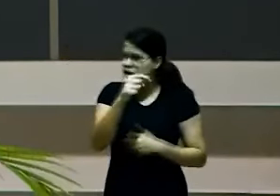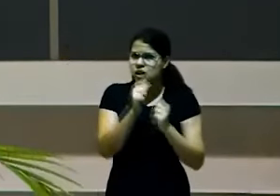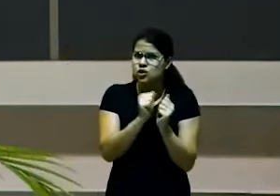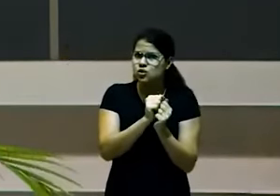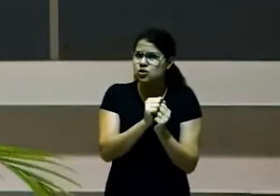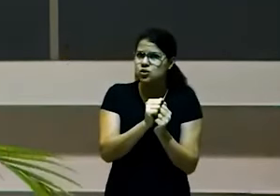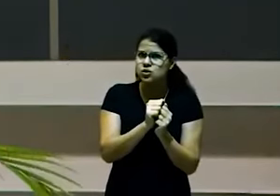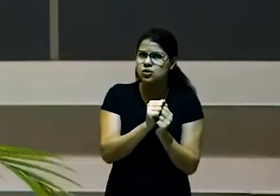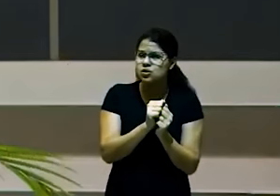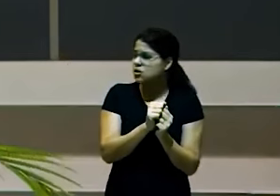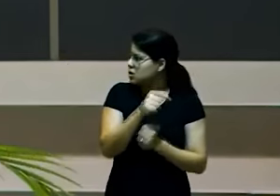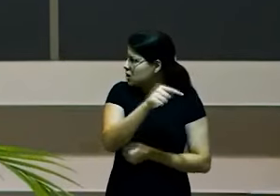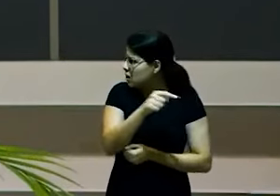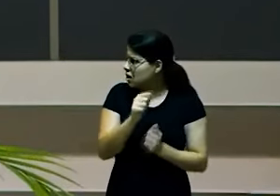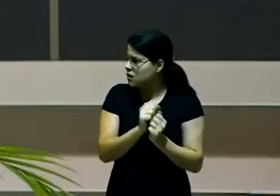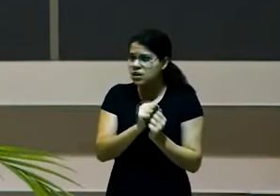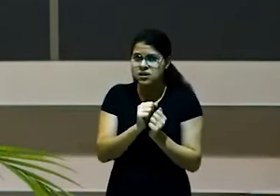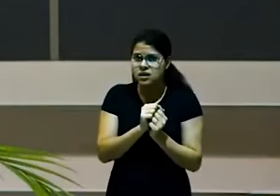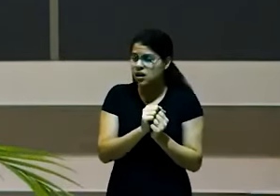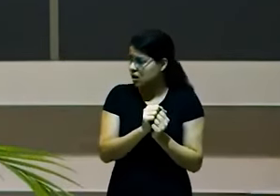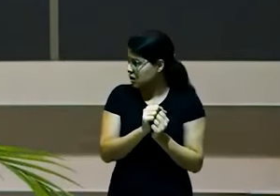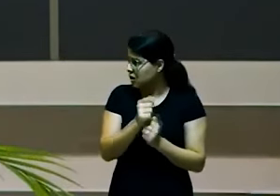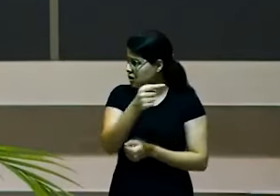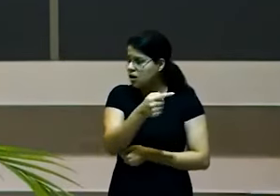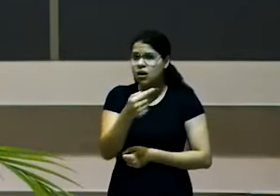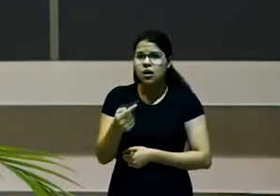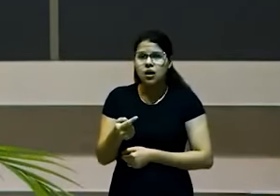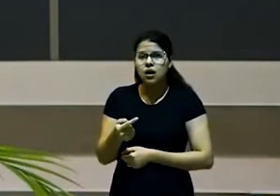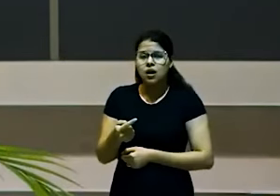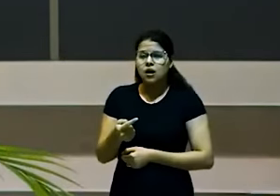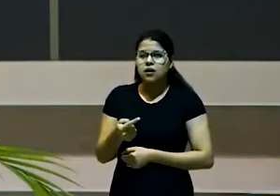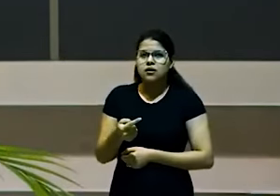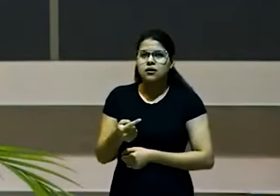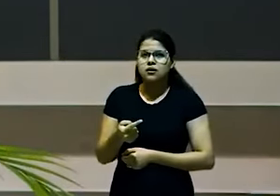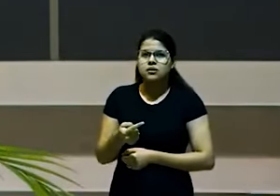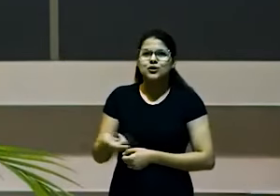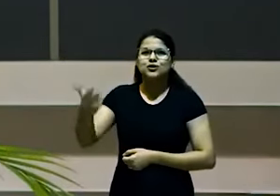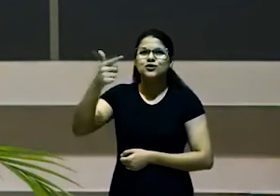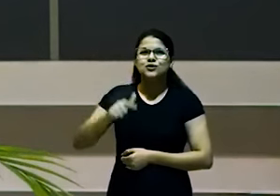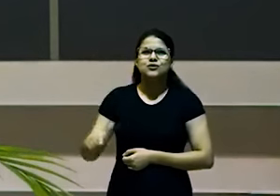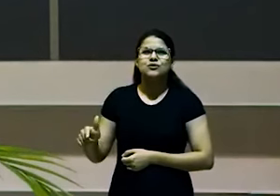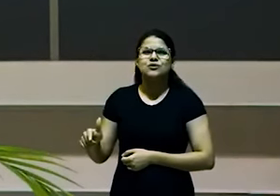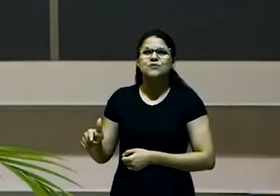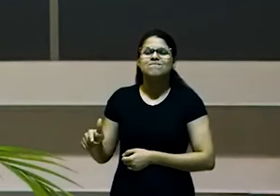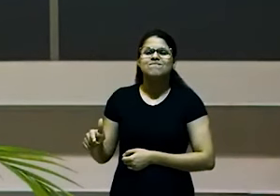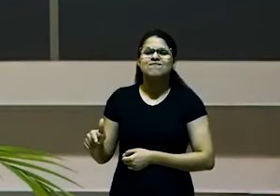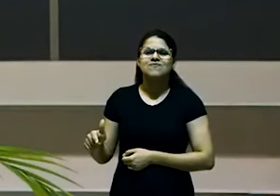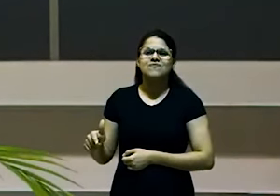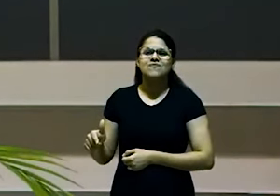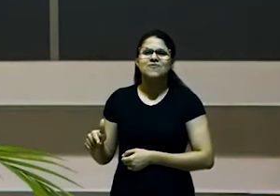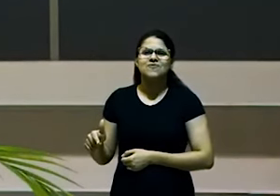justamente parente daquele que ele cortou a orelha lá no outto Tu parece com